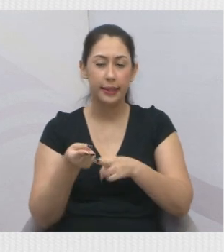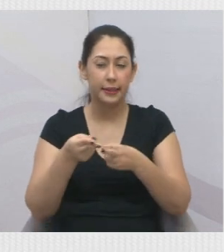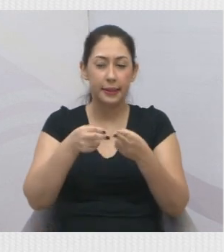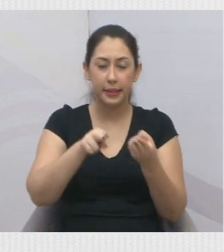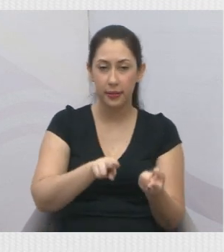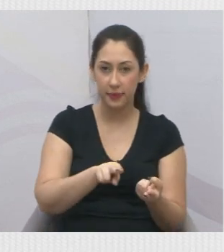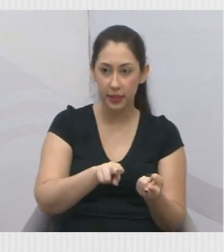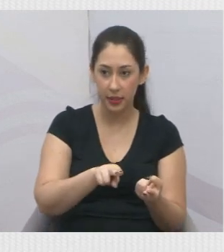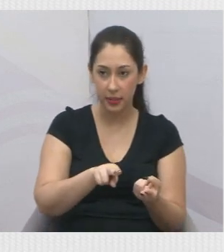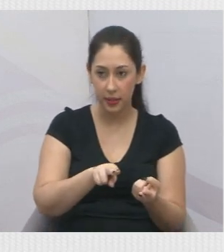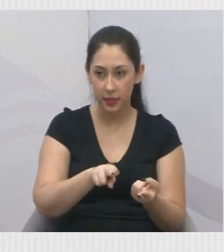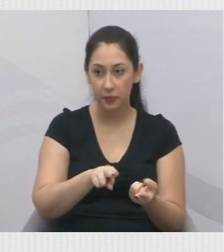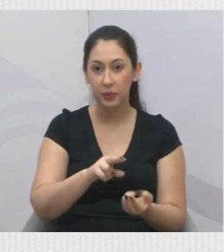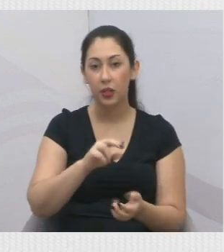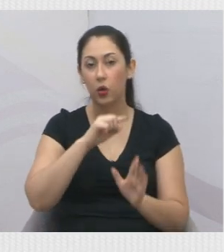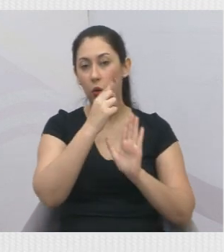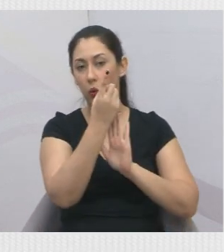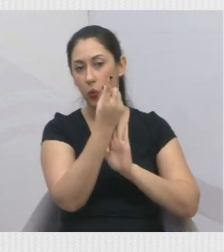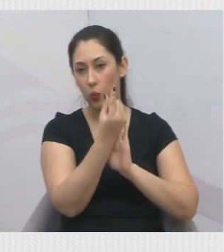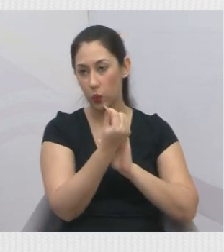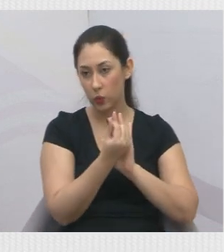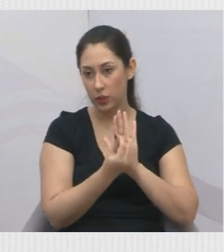de capital,